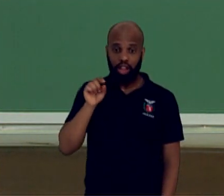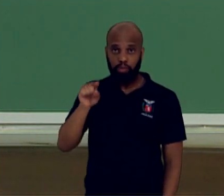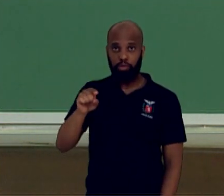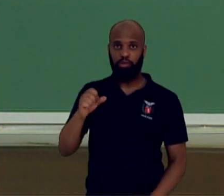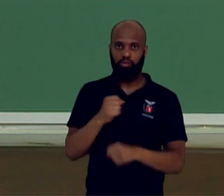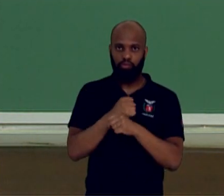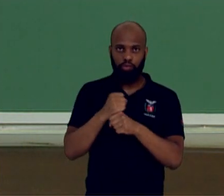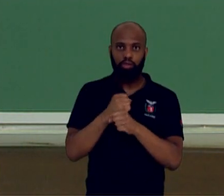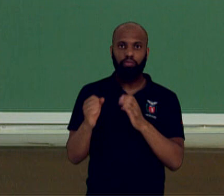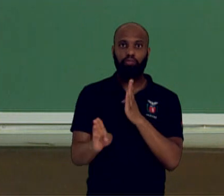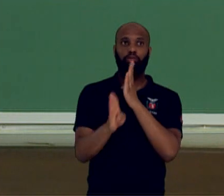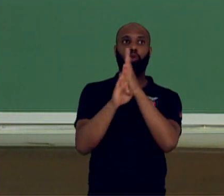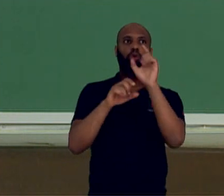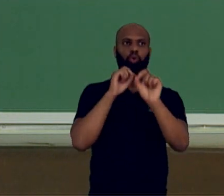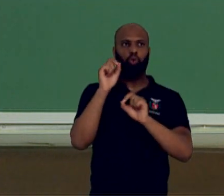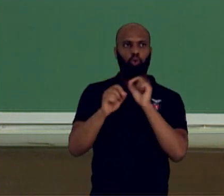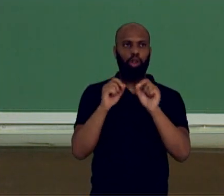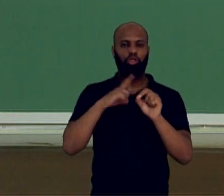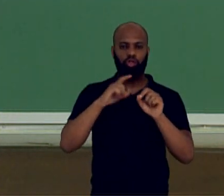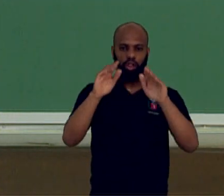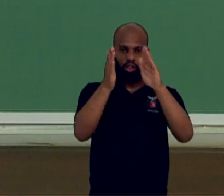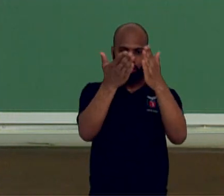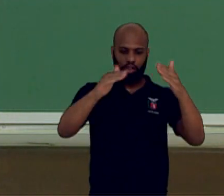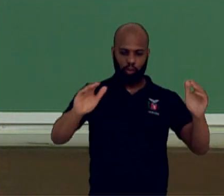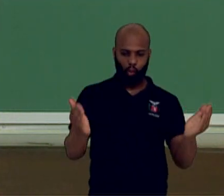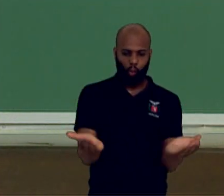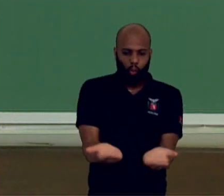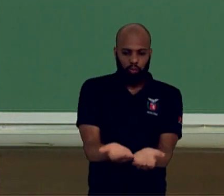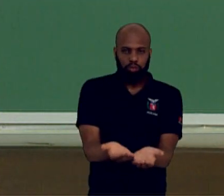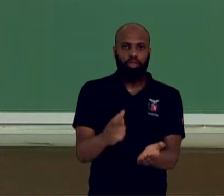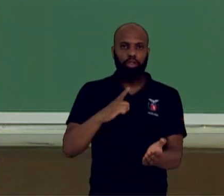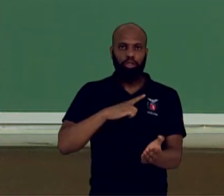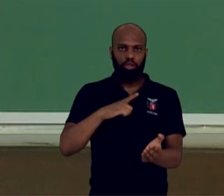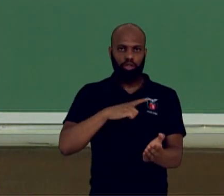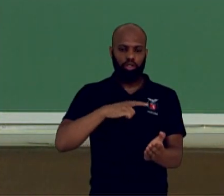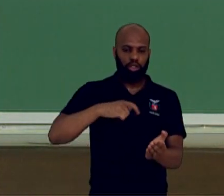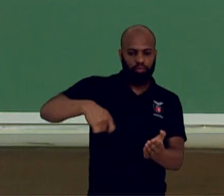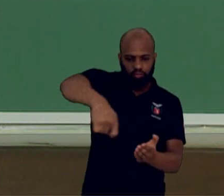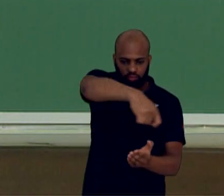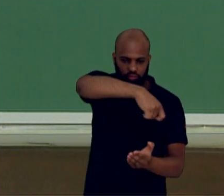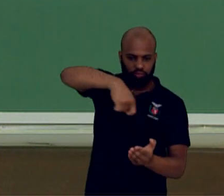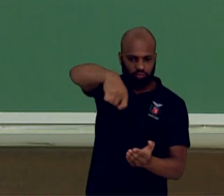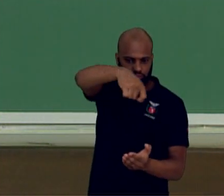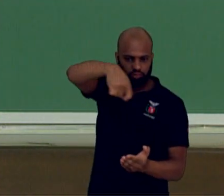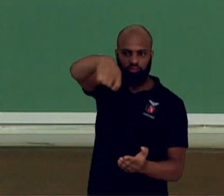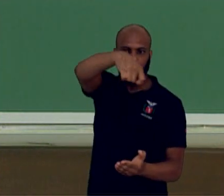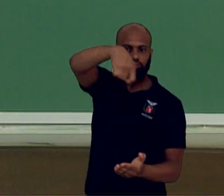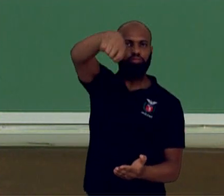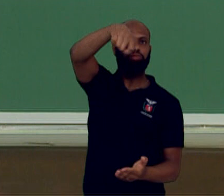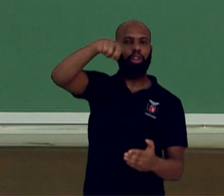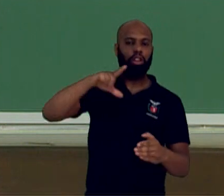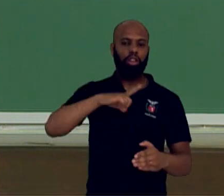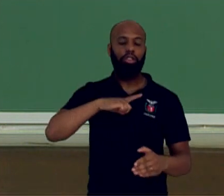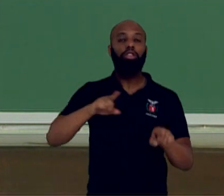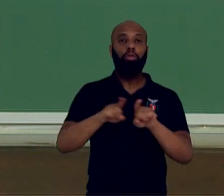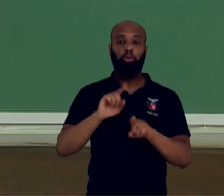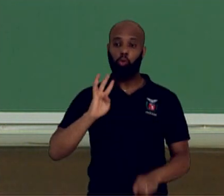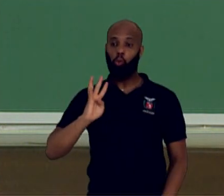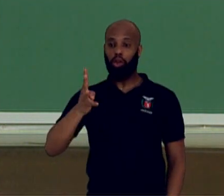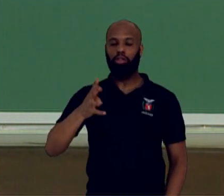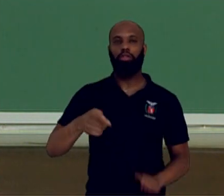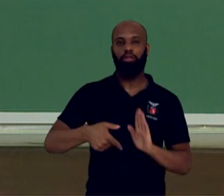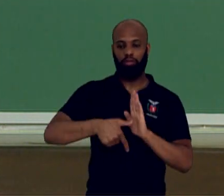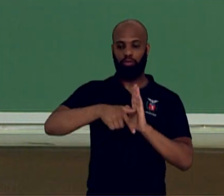encontrado também, no mesmo período, potes de cerâmicas decorados com cordas, chamados jomon, e 4 mil anos,